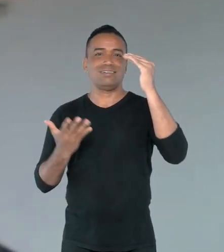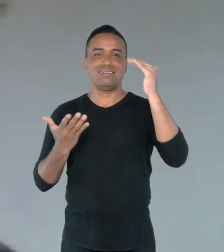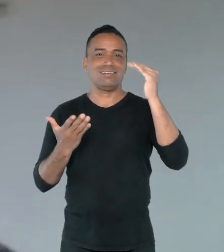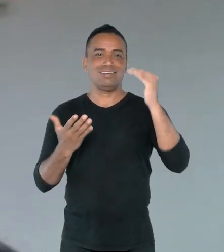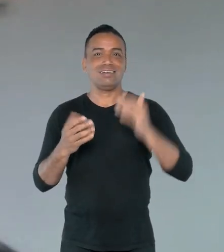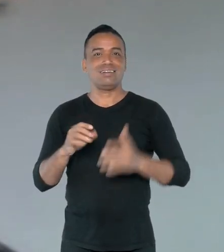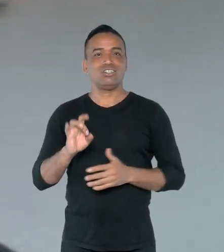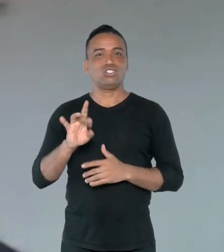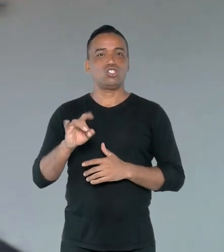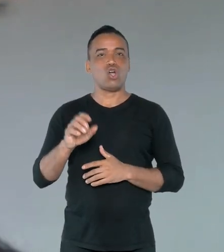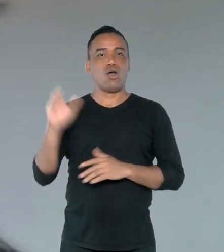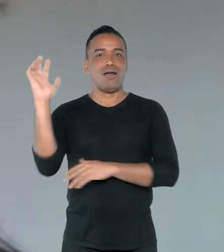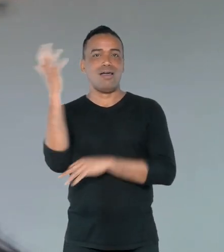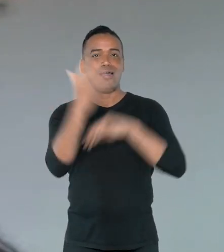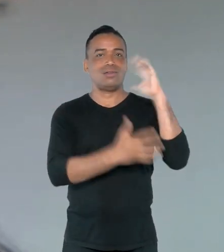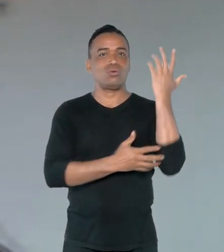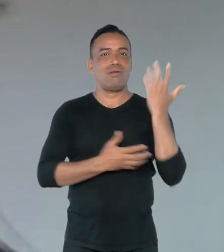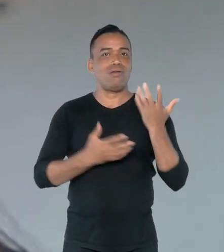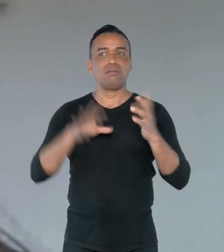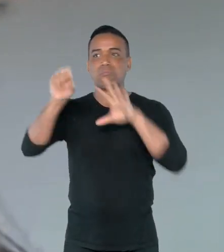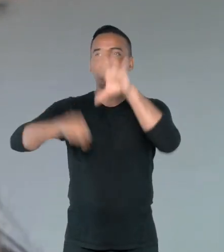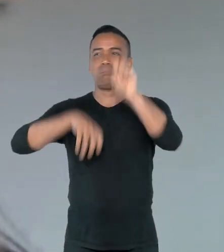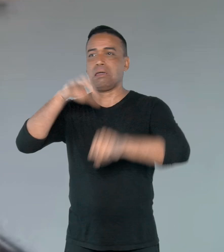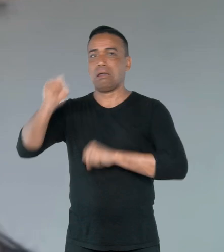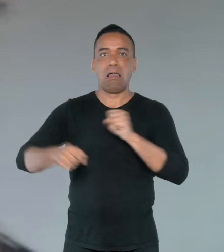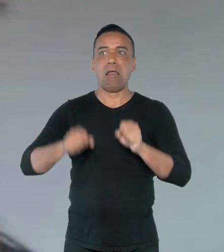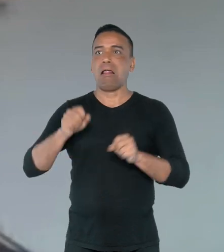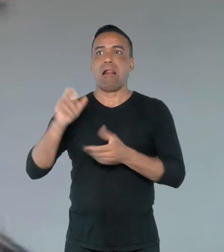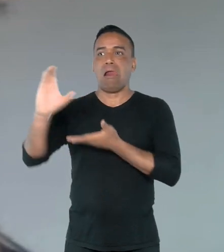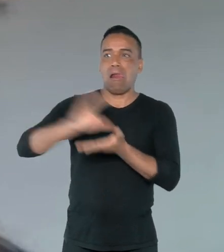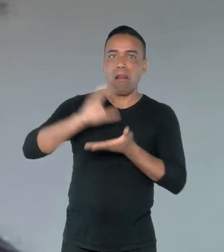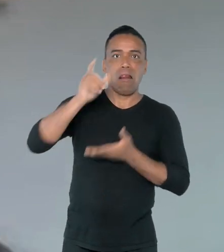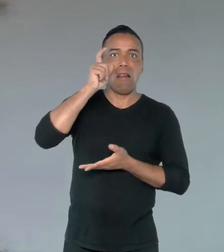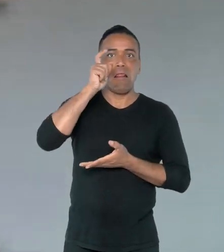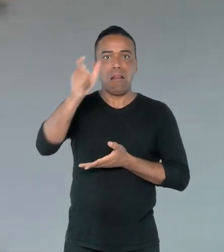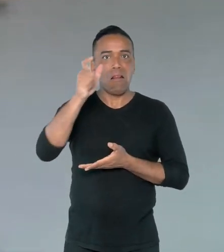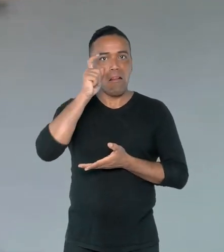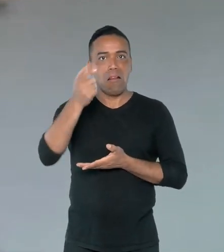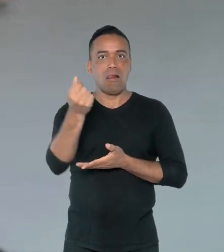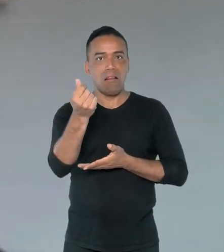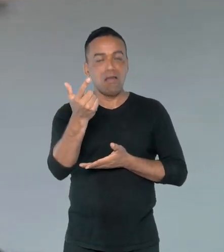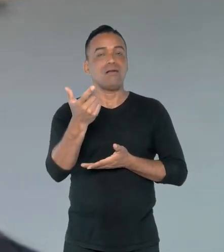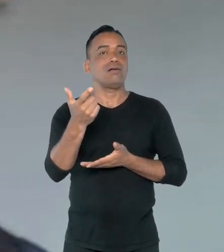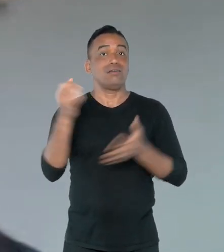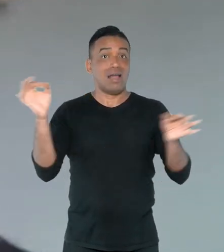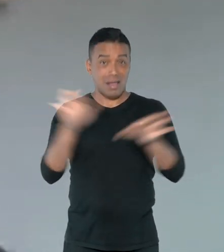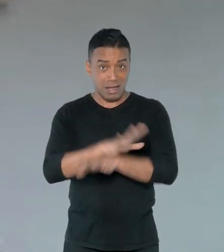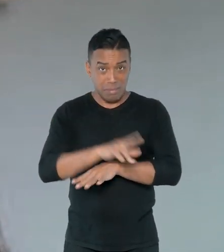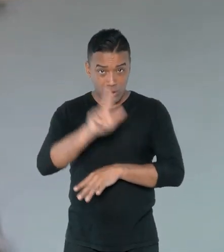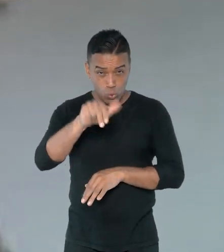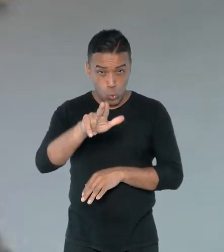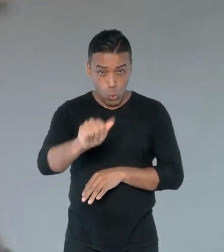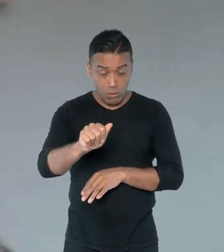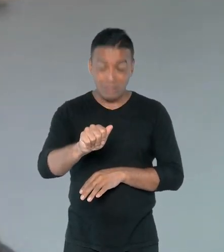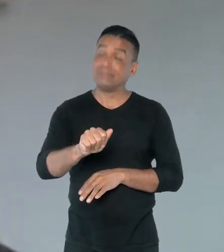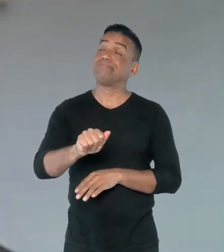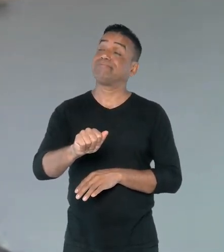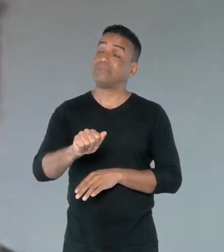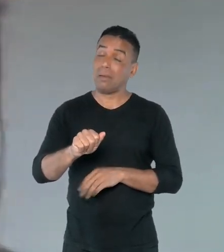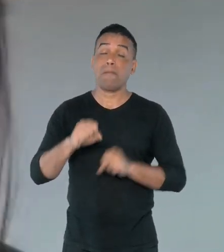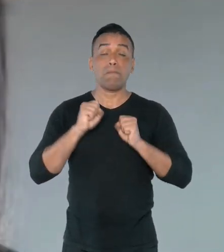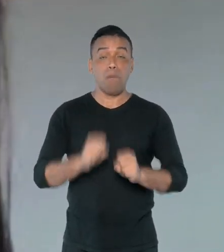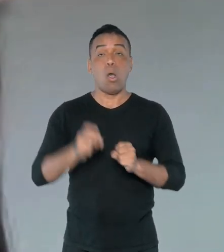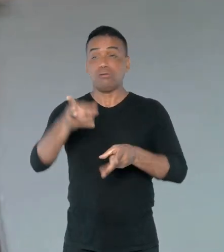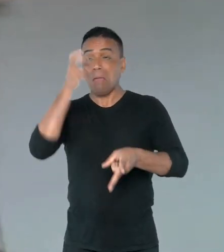mero recurso que está a seu dispor e que é infinito, que nunca vai acabar e que ele pode simplesmente